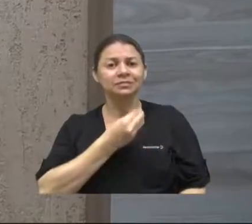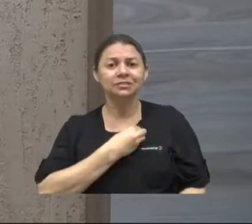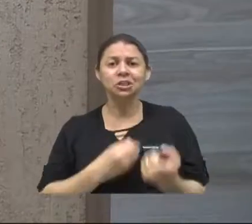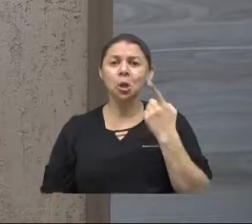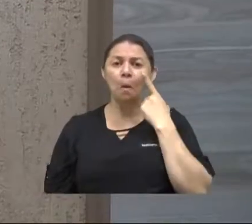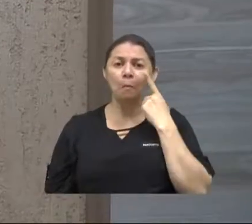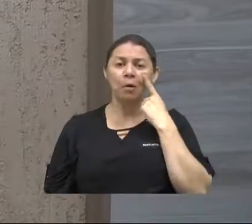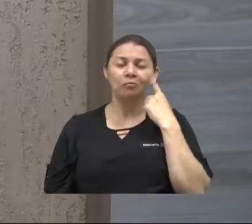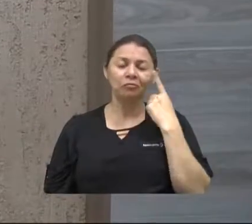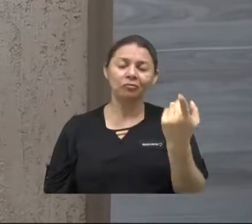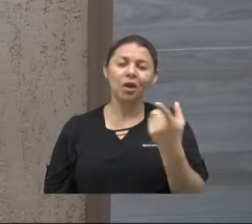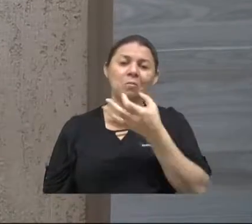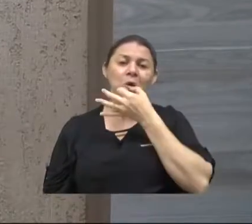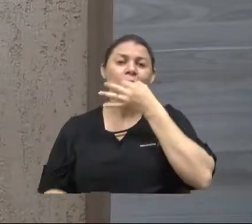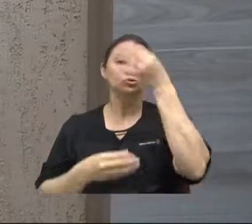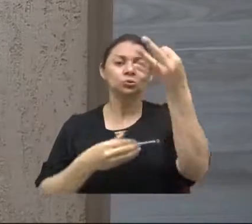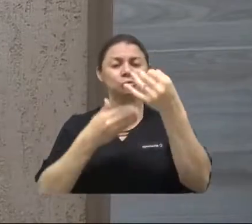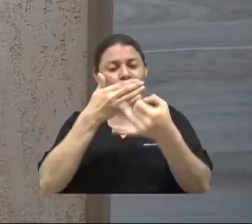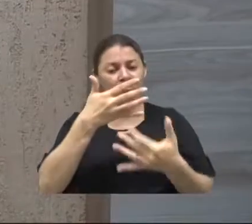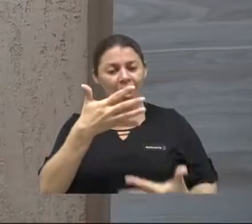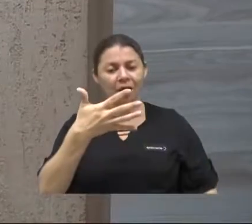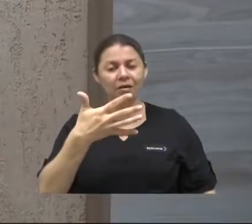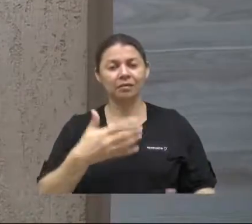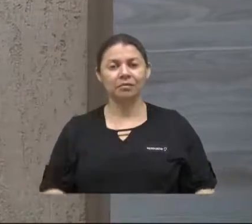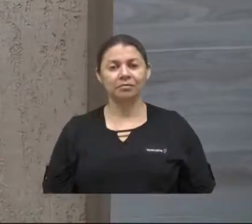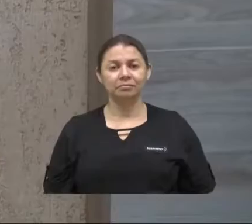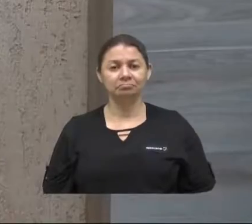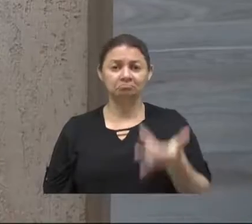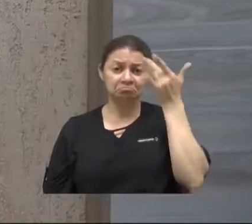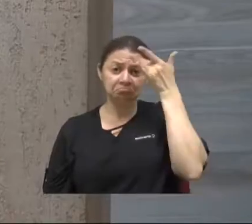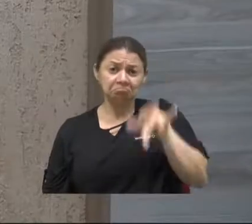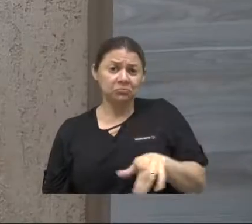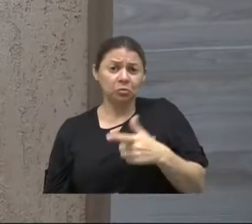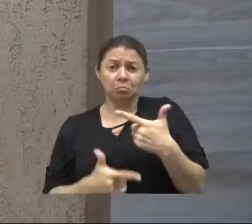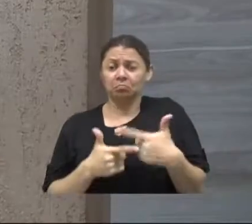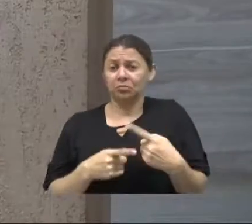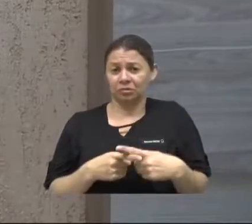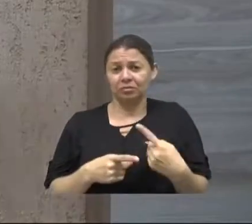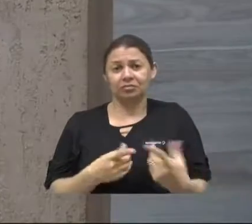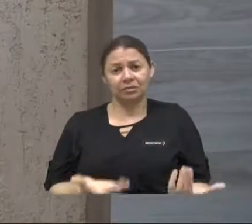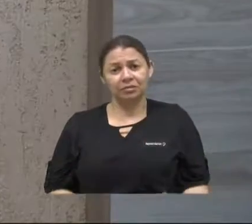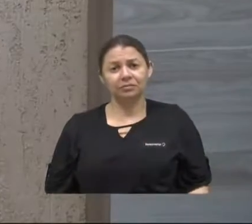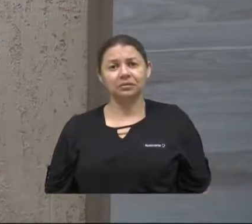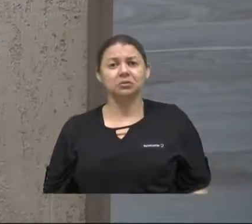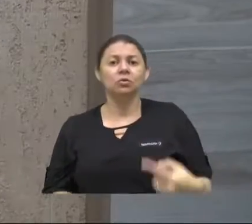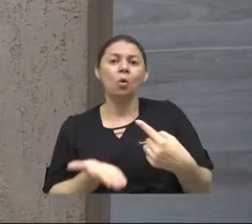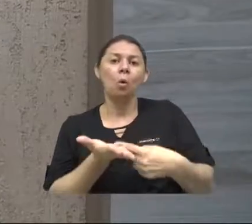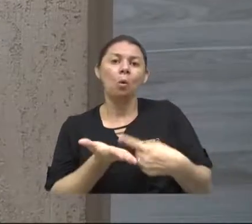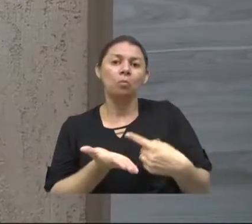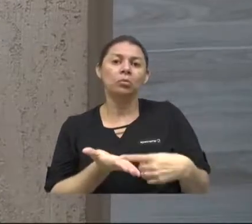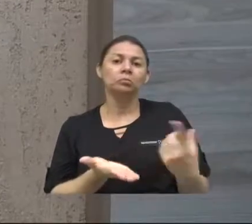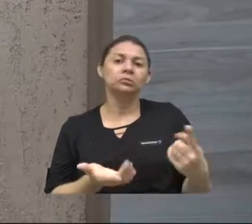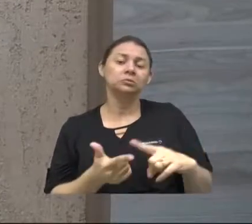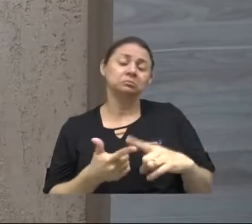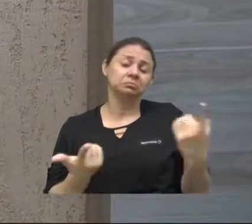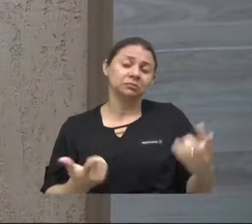meu discurso, eu não sei porquê. Talvez tiveram compromissos maiores ali atrás,